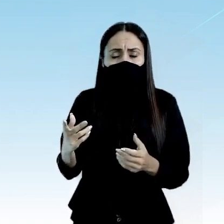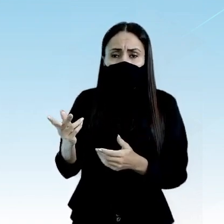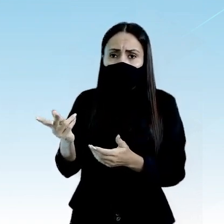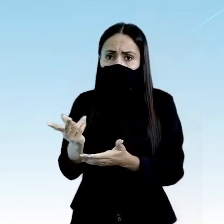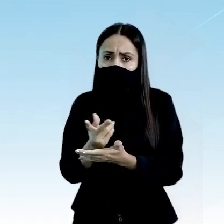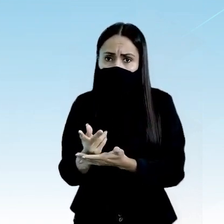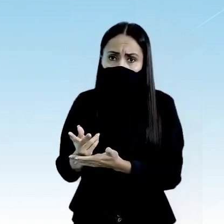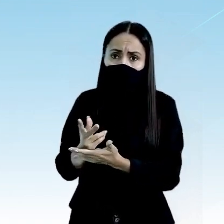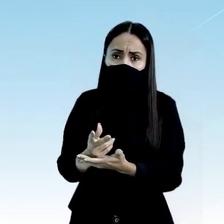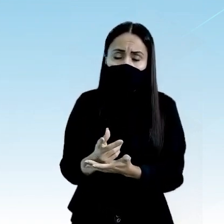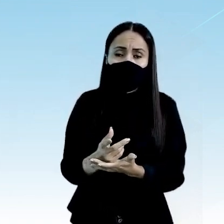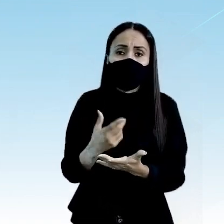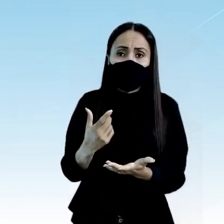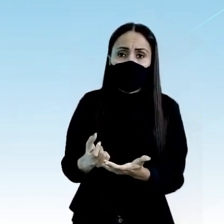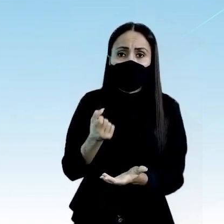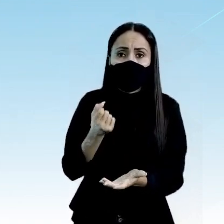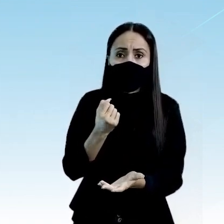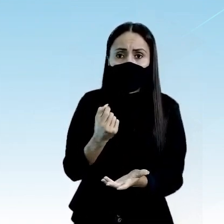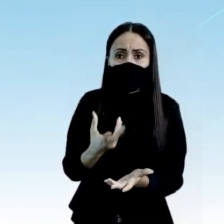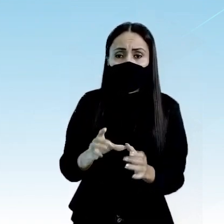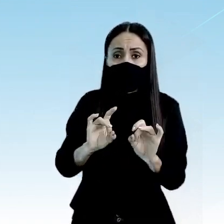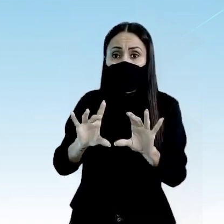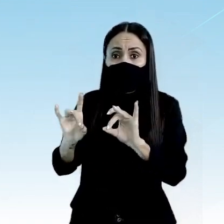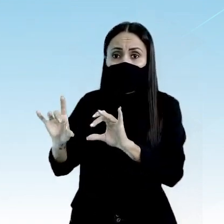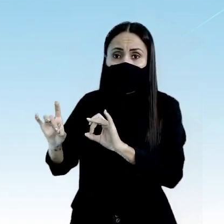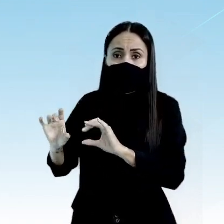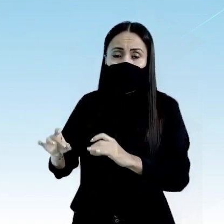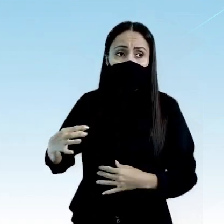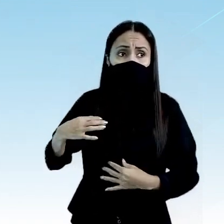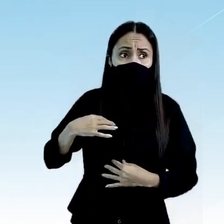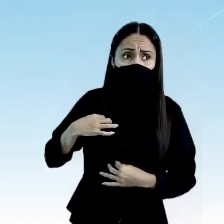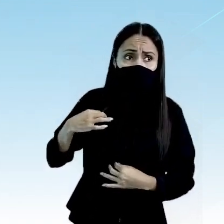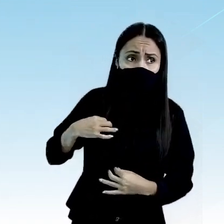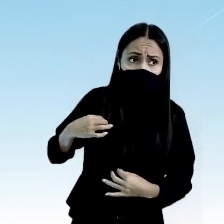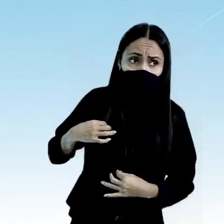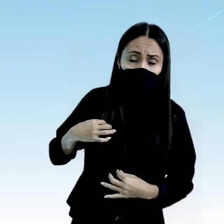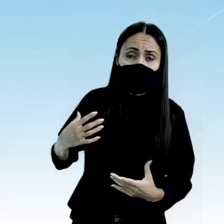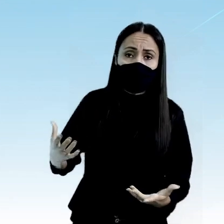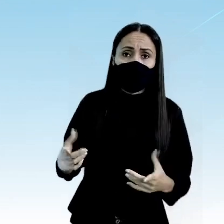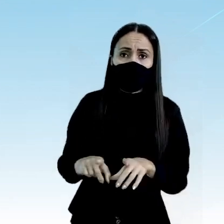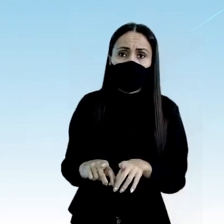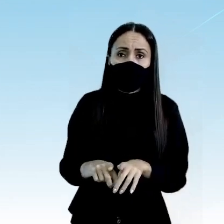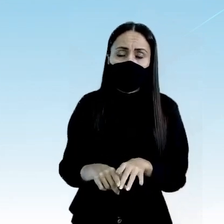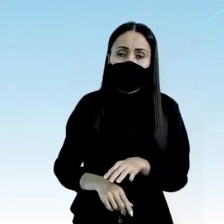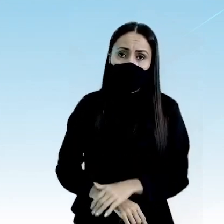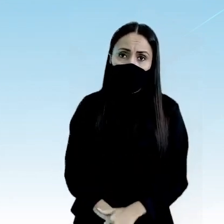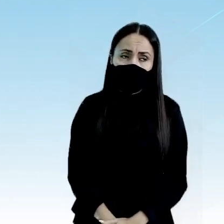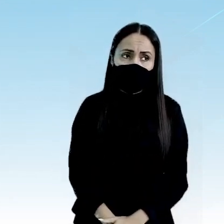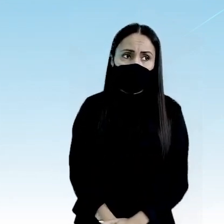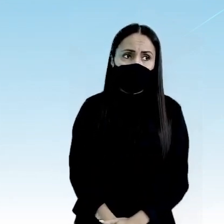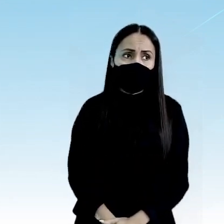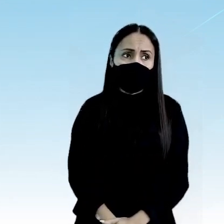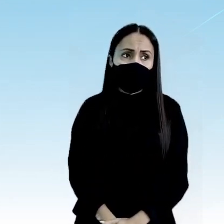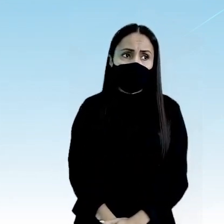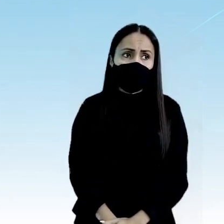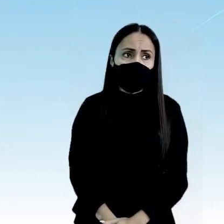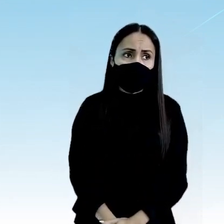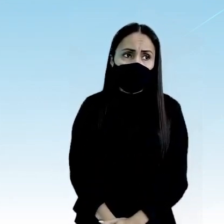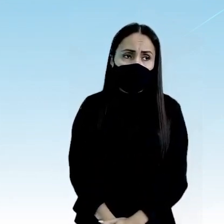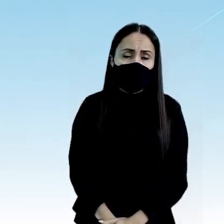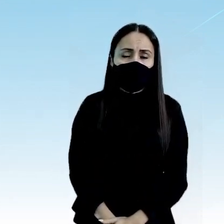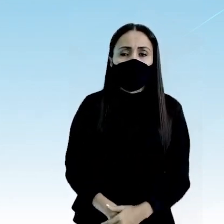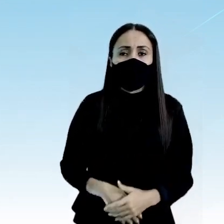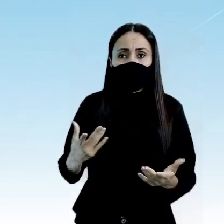esses tecidos em todo o mundo. Veio só, a demanda por algodão era imensa. Então, simplesmente, os